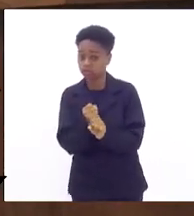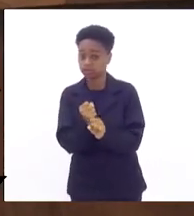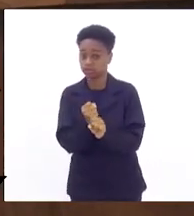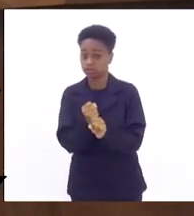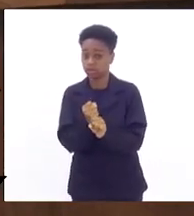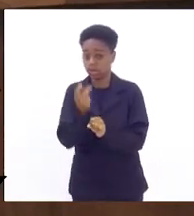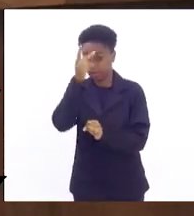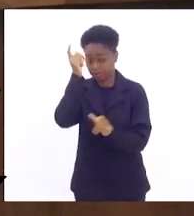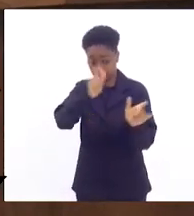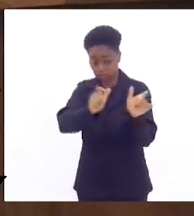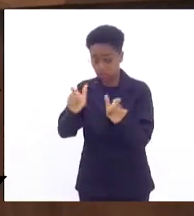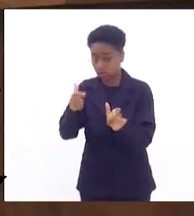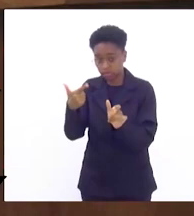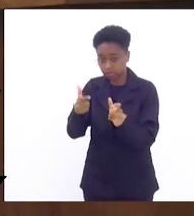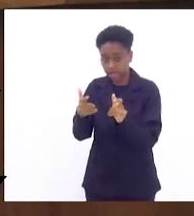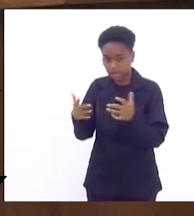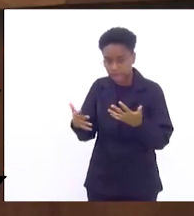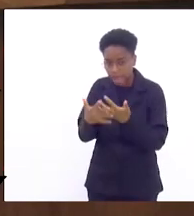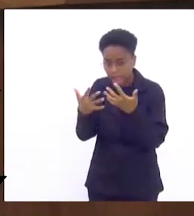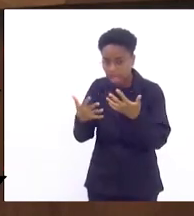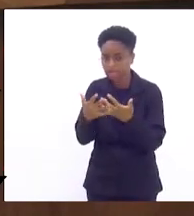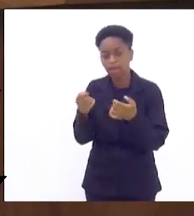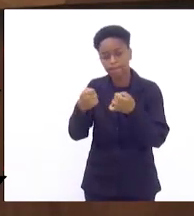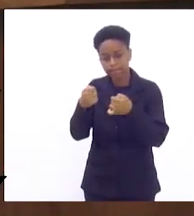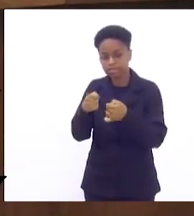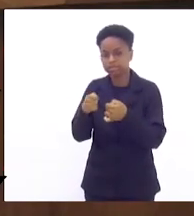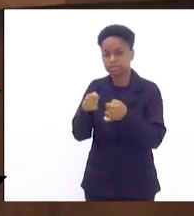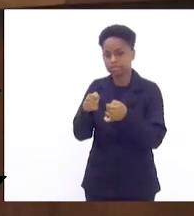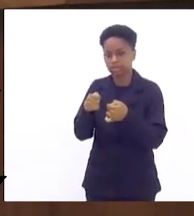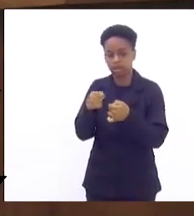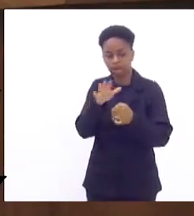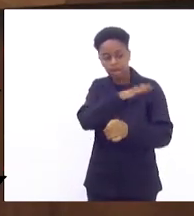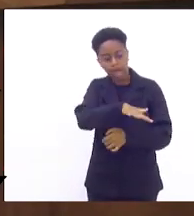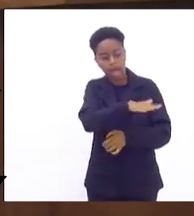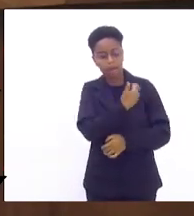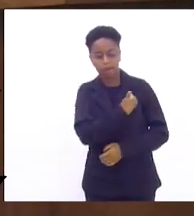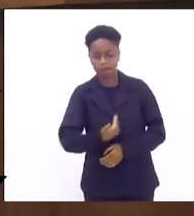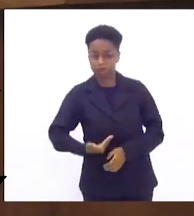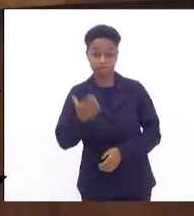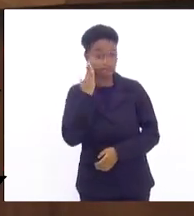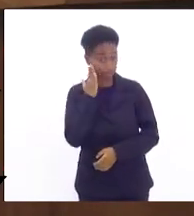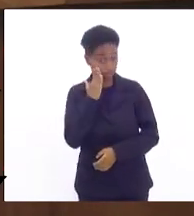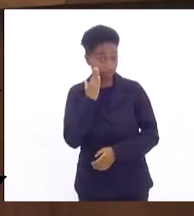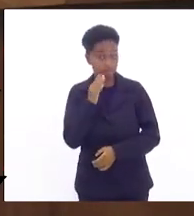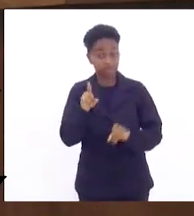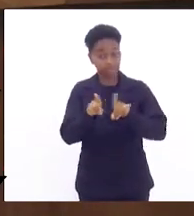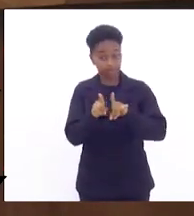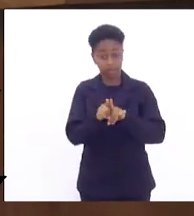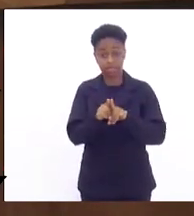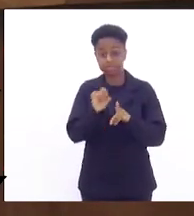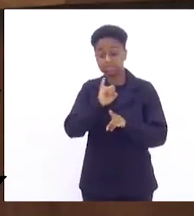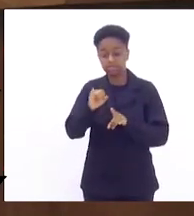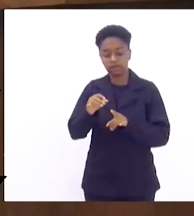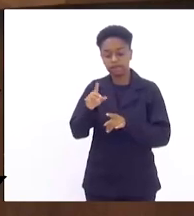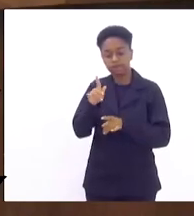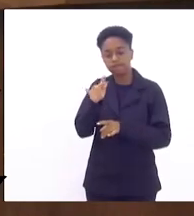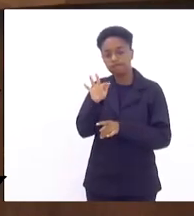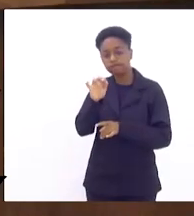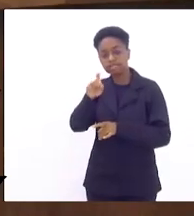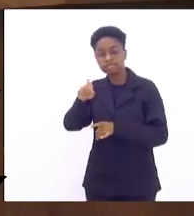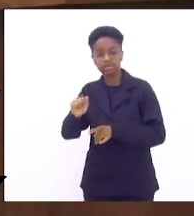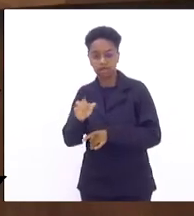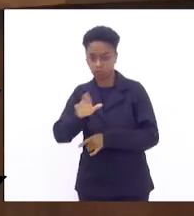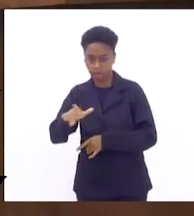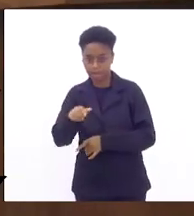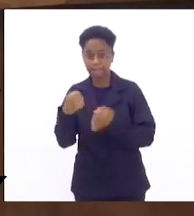essas pessoas que não têm rede, elas precisam entrar no radar do poder público da concessionária. E se não for por rede fixa, vai ser por quê?